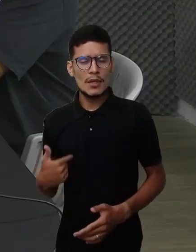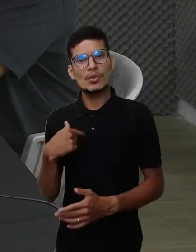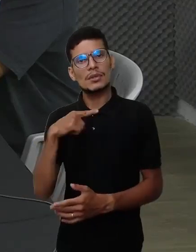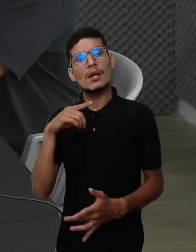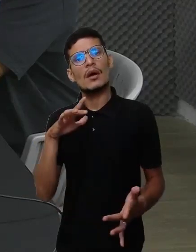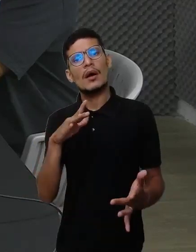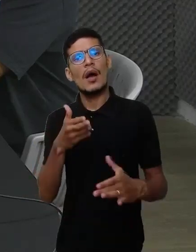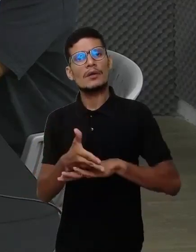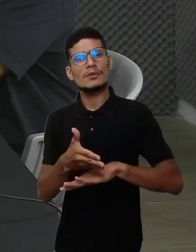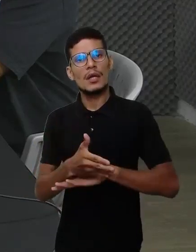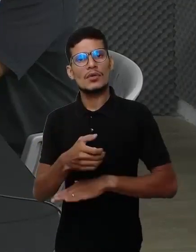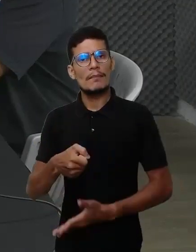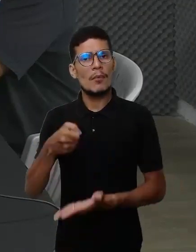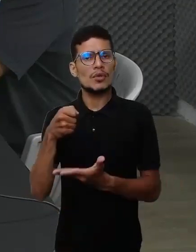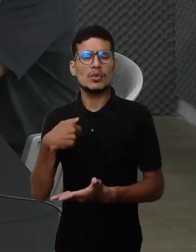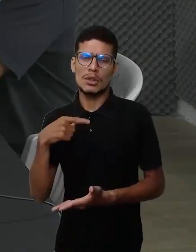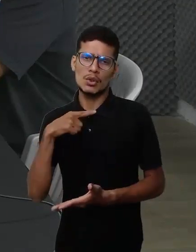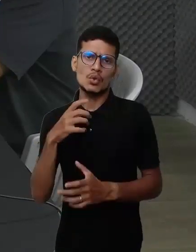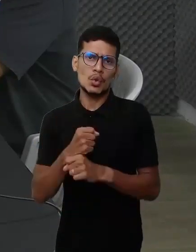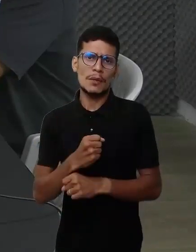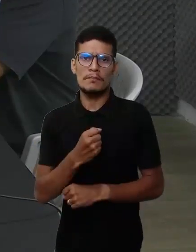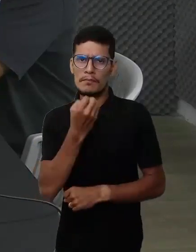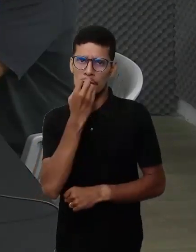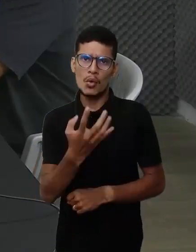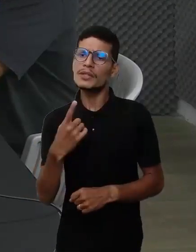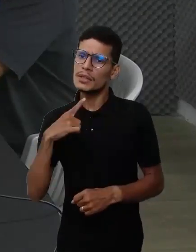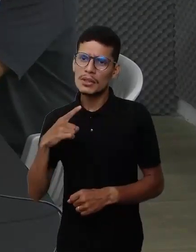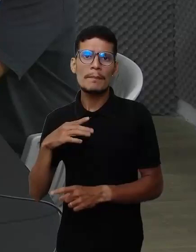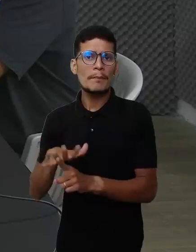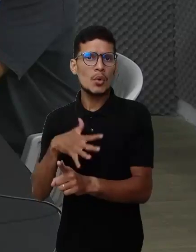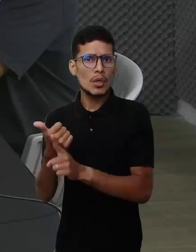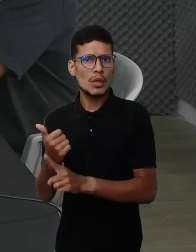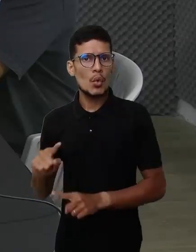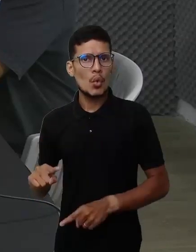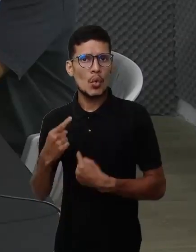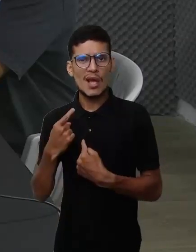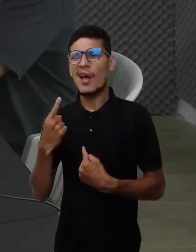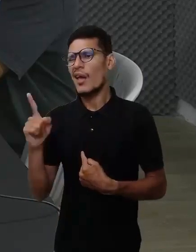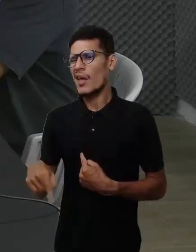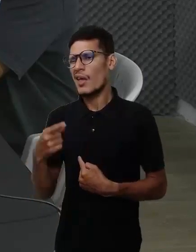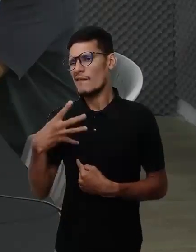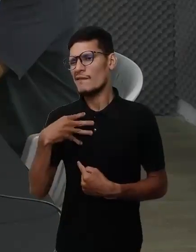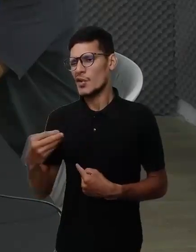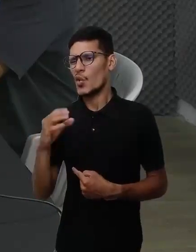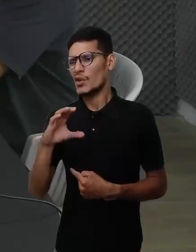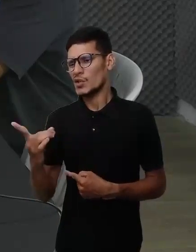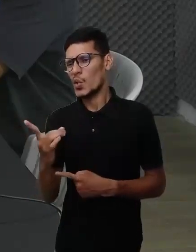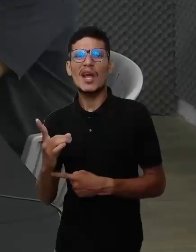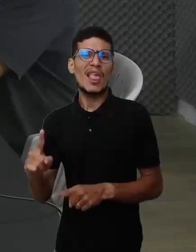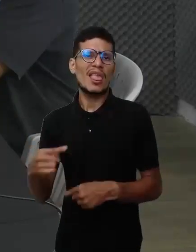E eu tirava nota boa, enfim, eu sofria muito bullying dos meninos, porque, filho da coordenadora, né, tirava onda de mim,